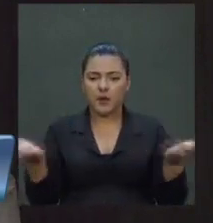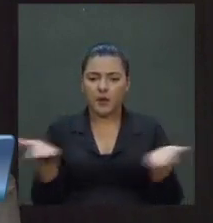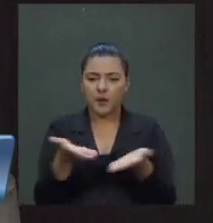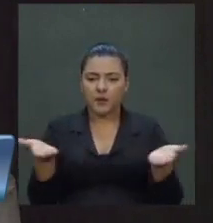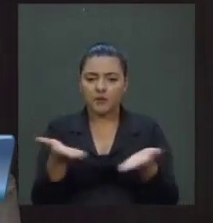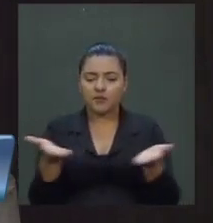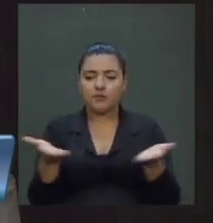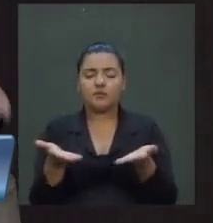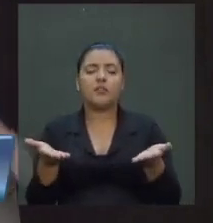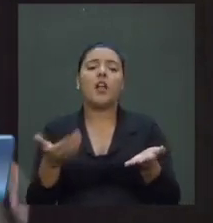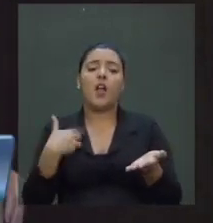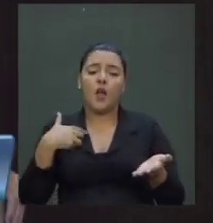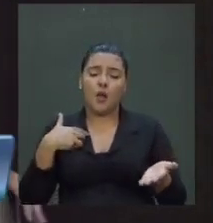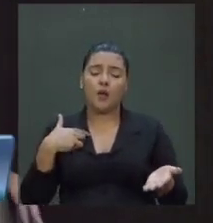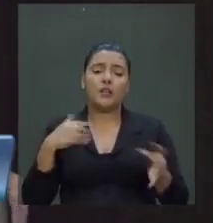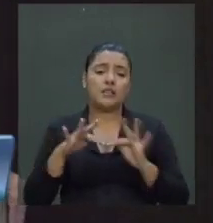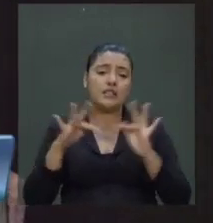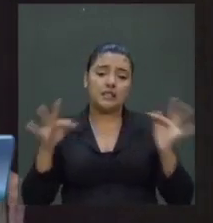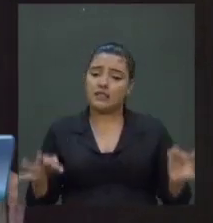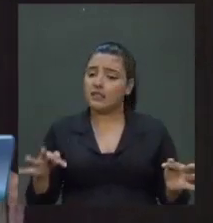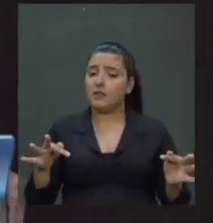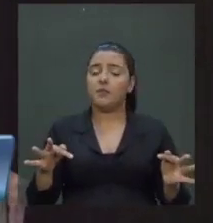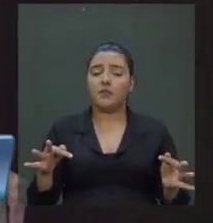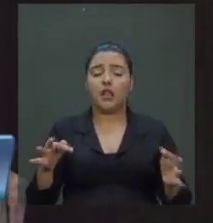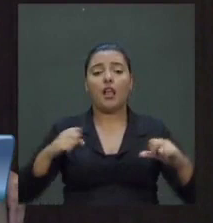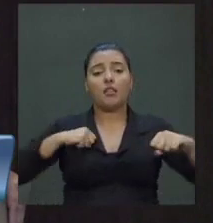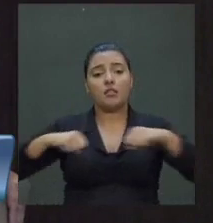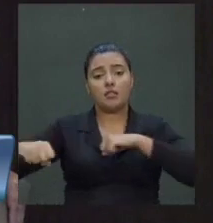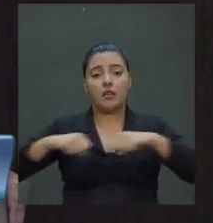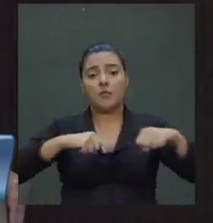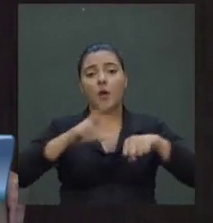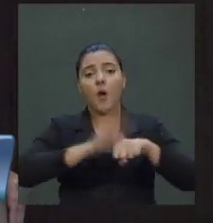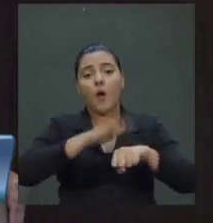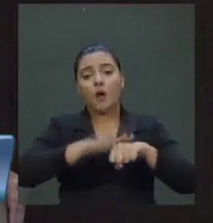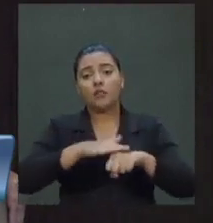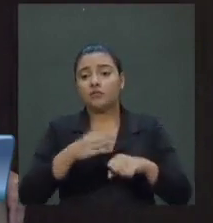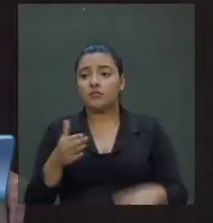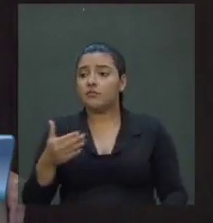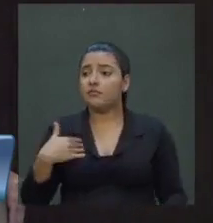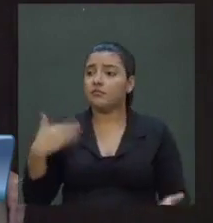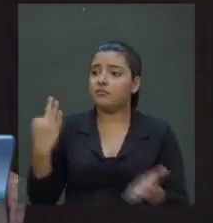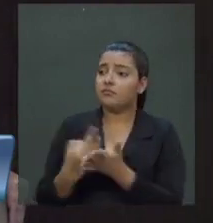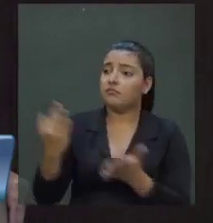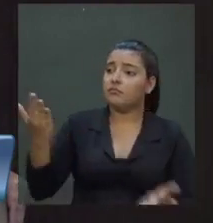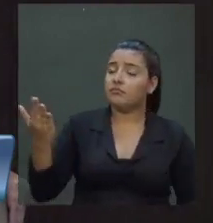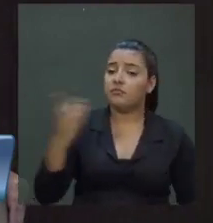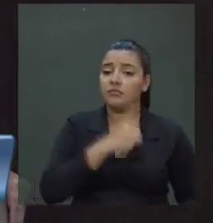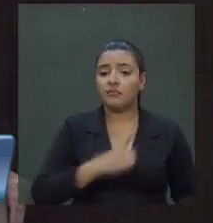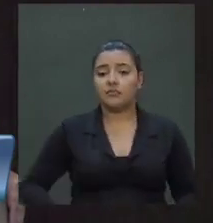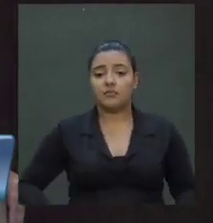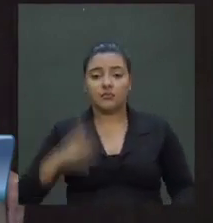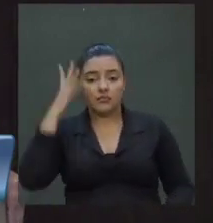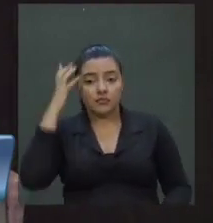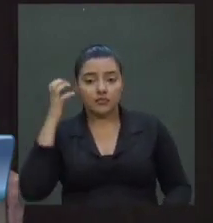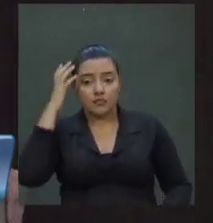muito sincera e fraternalmente, debater com o autor das emendas, mas não sei se ele se encontra aqui, o deputado Evandro